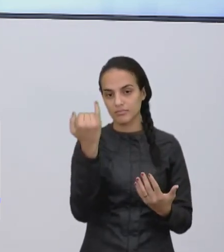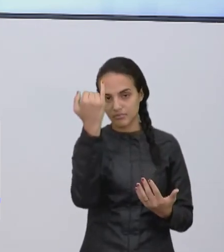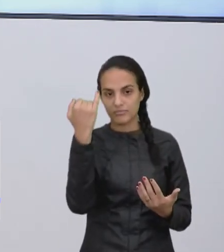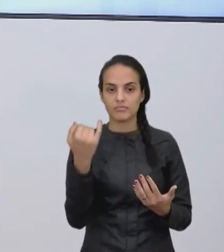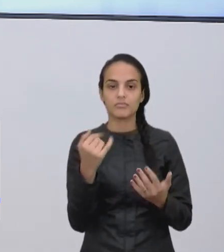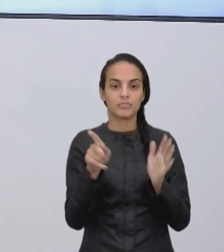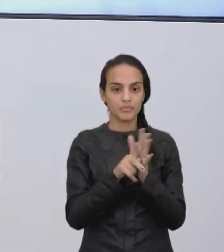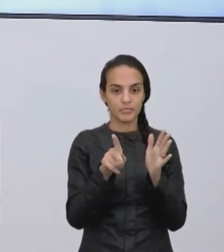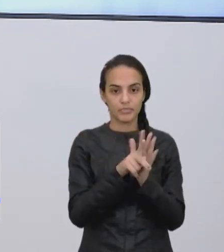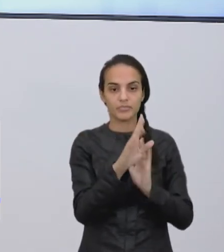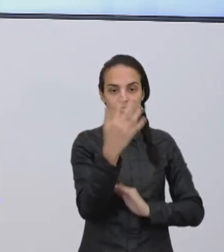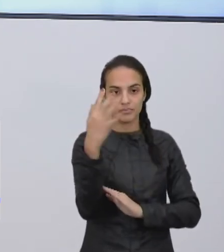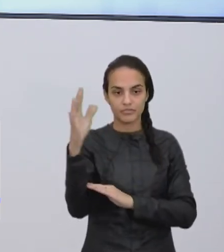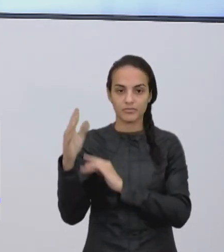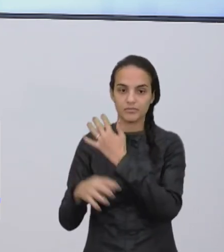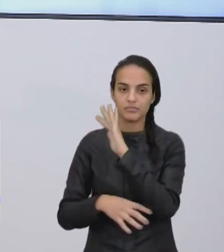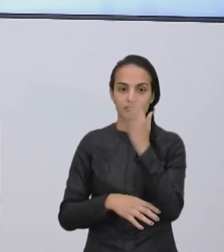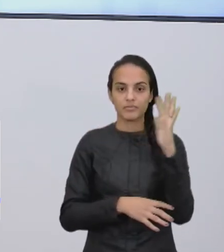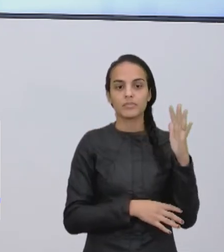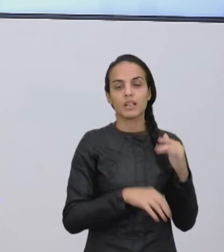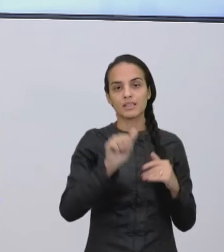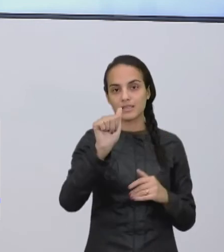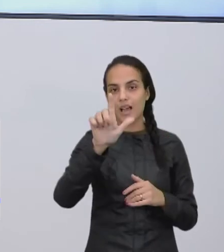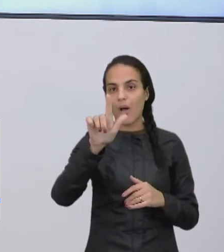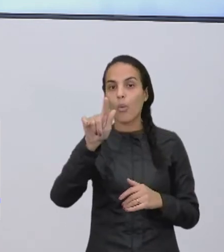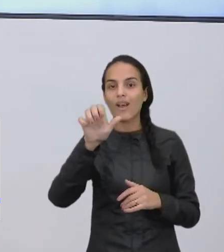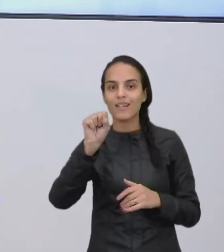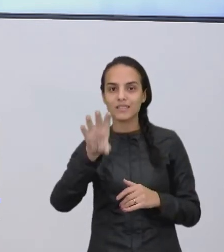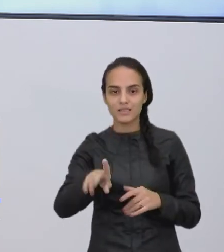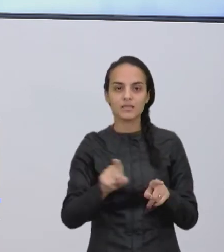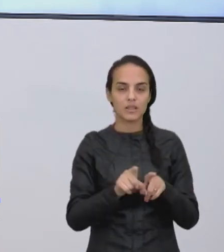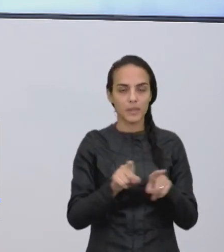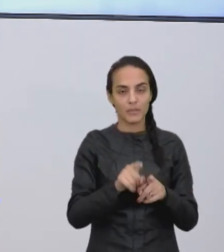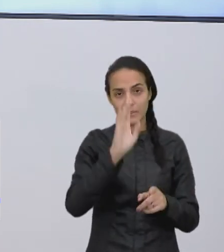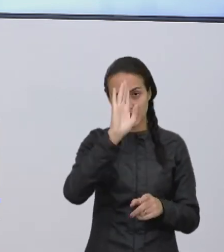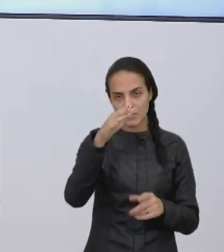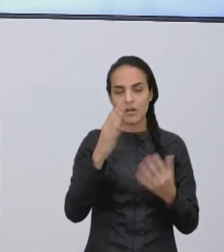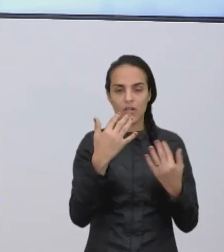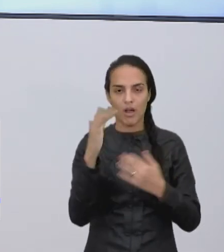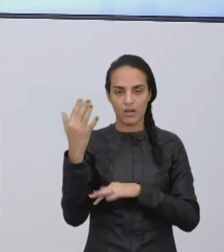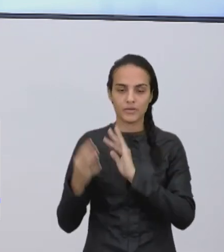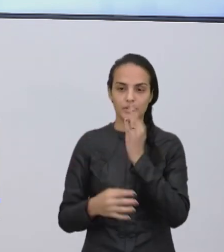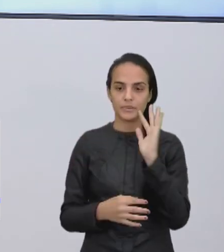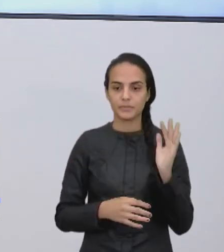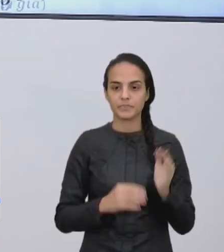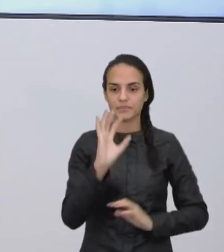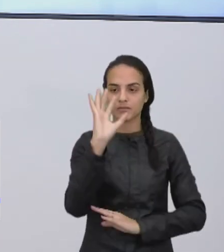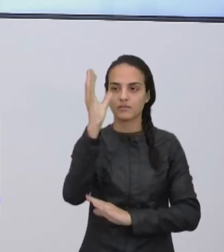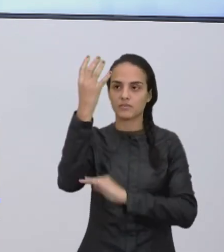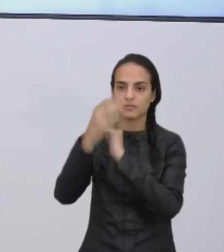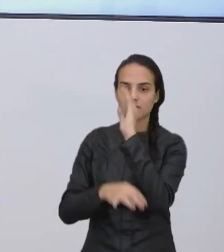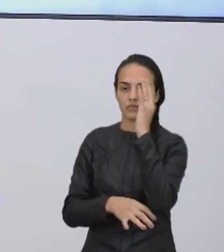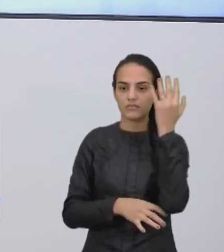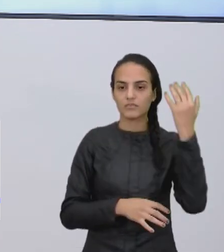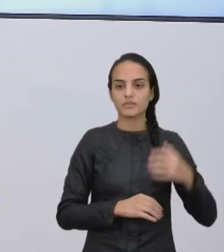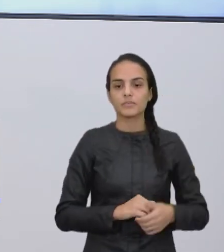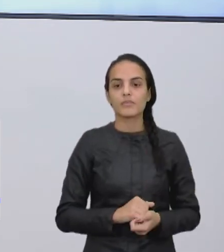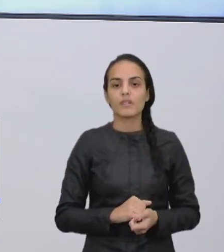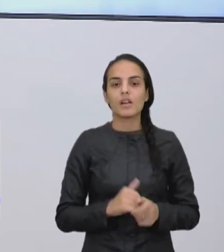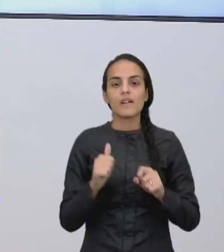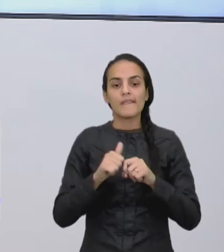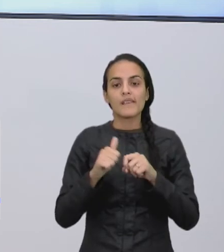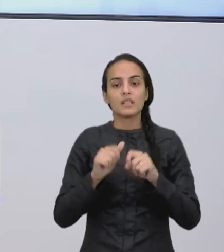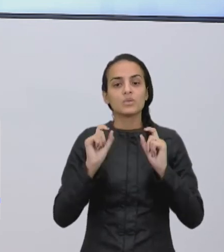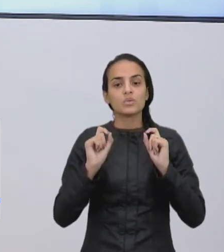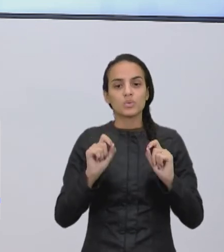das árvores, né? Pelas algas também, mas neste caso a gente vai pensar mais nas árvores, tá bom? Bom, o que ela faz?